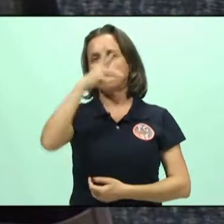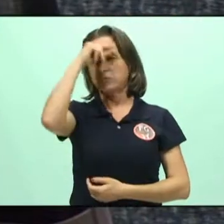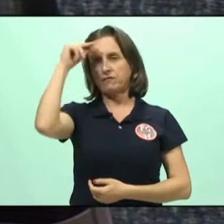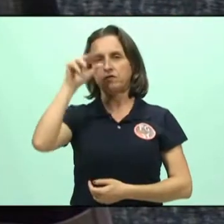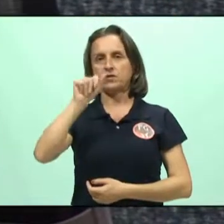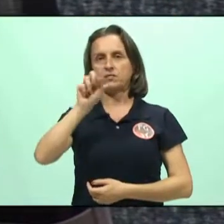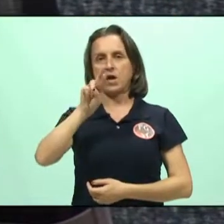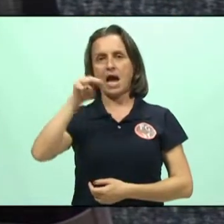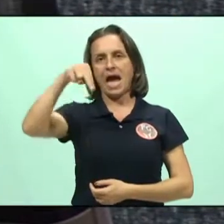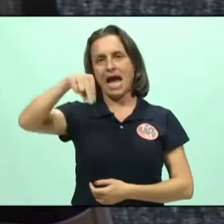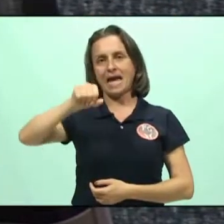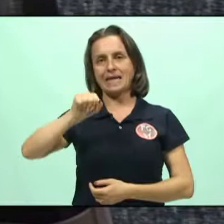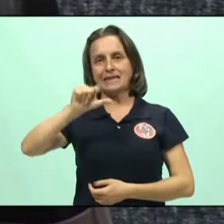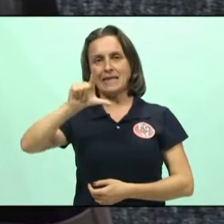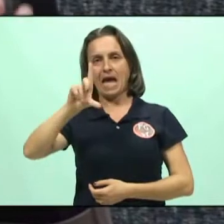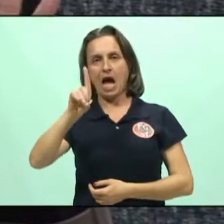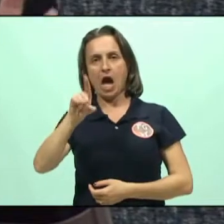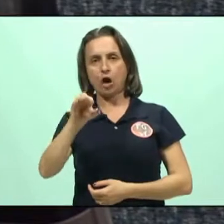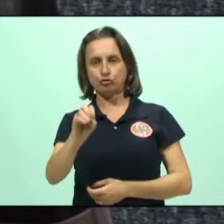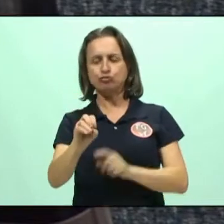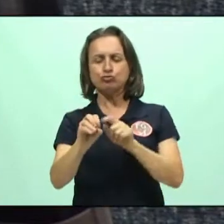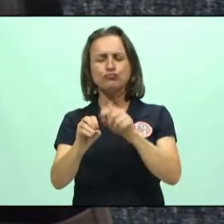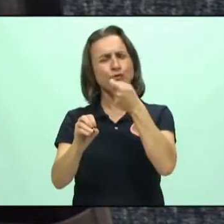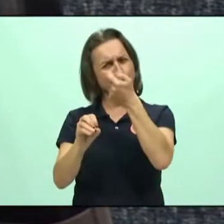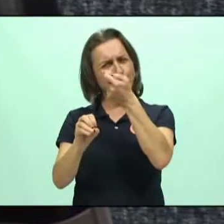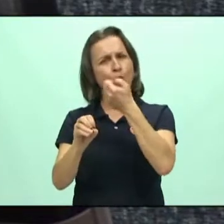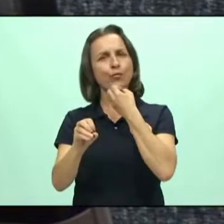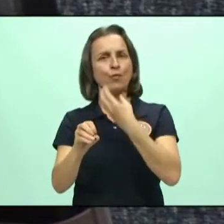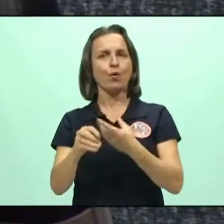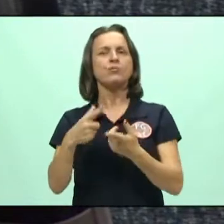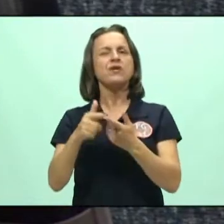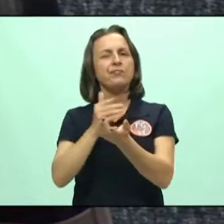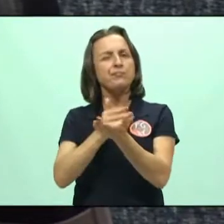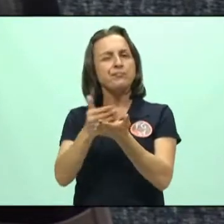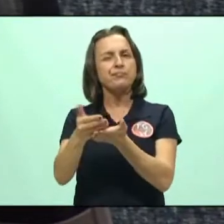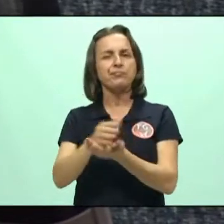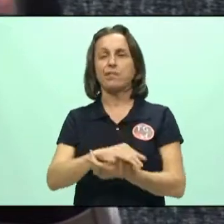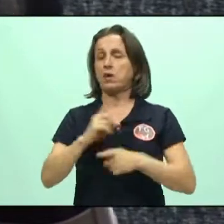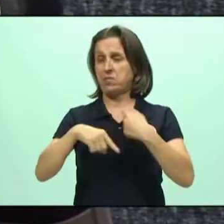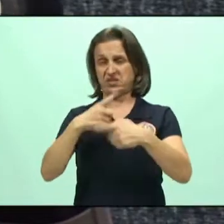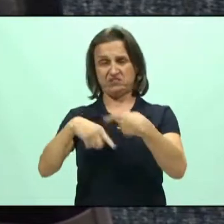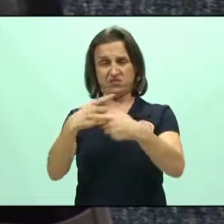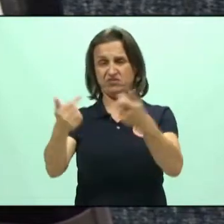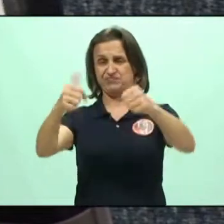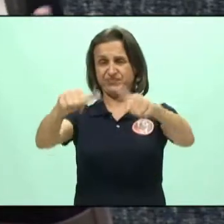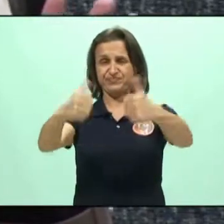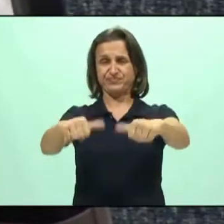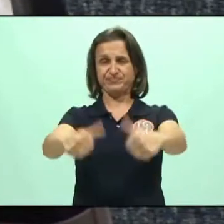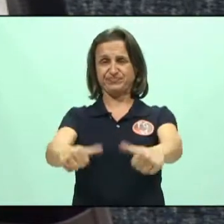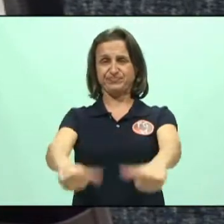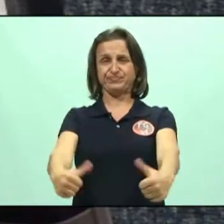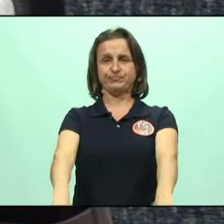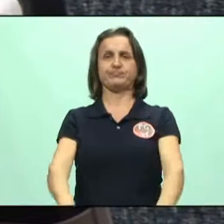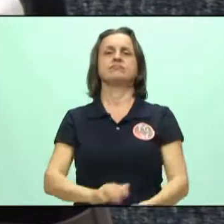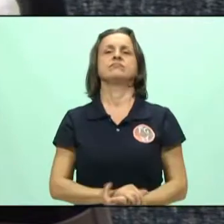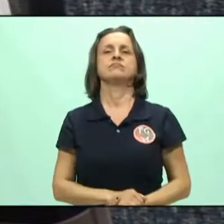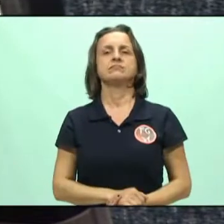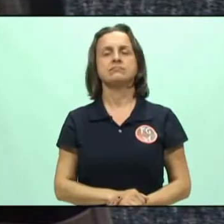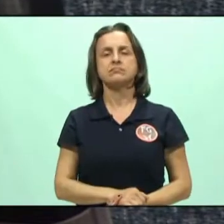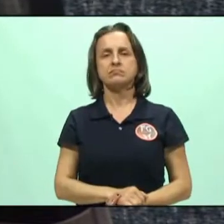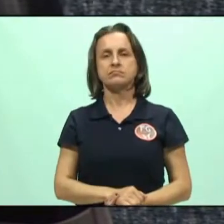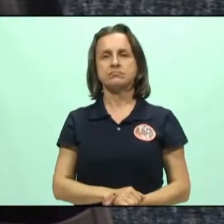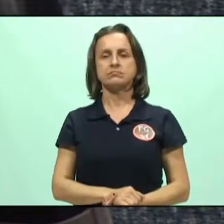começou pior do Paulinho eu enfim mas é linear não dá para